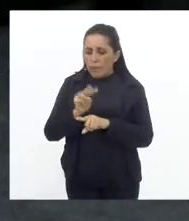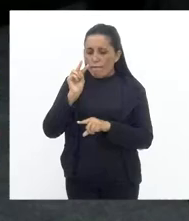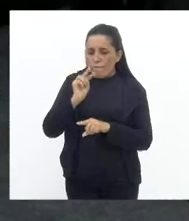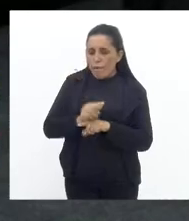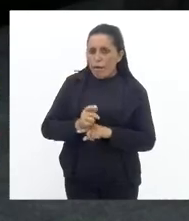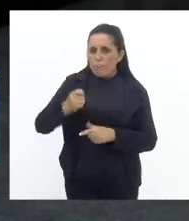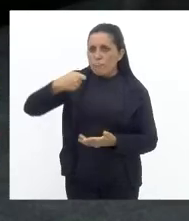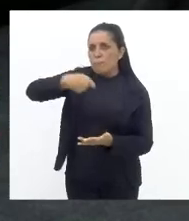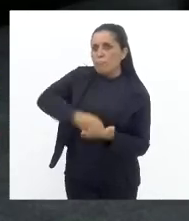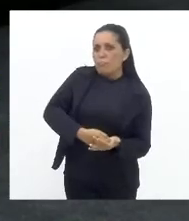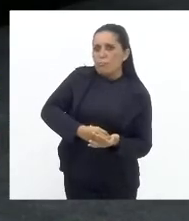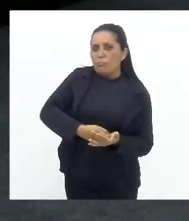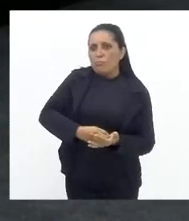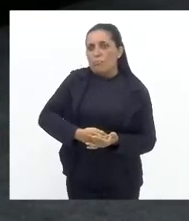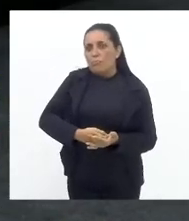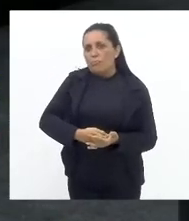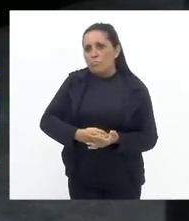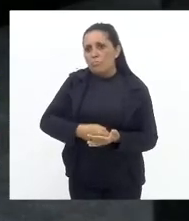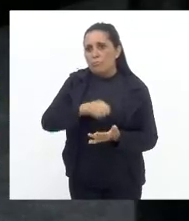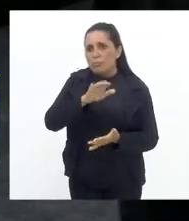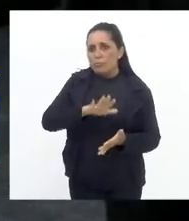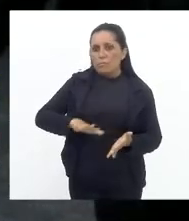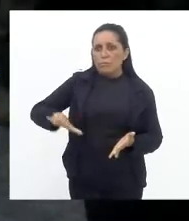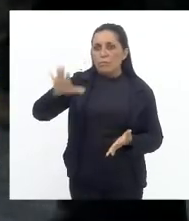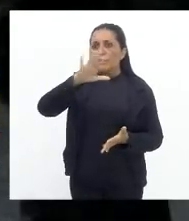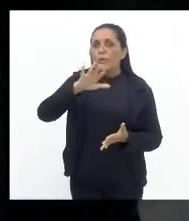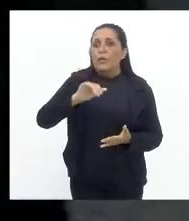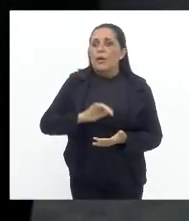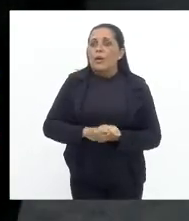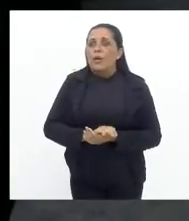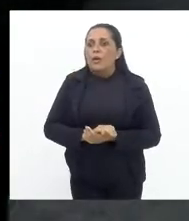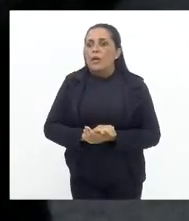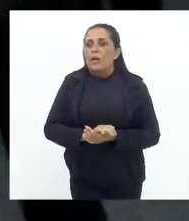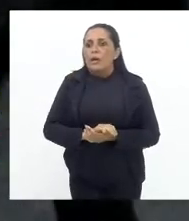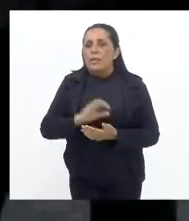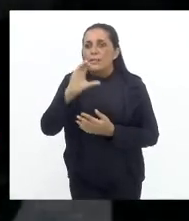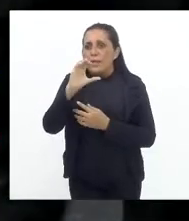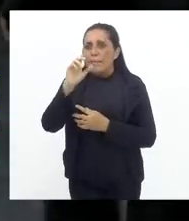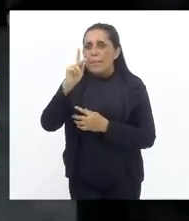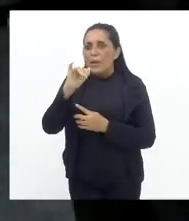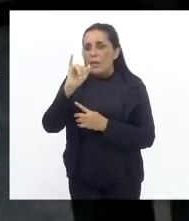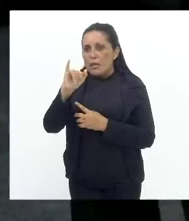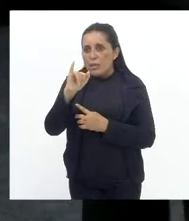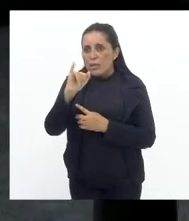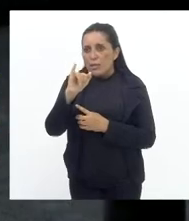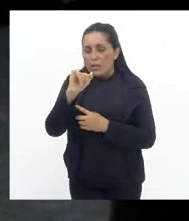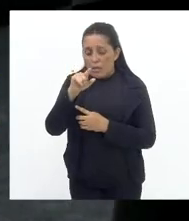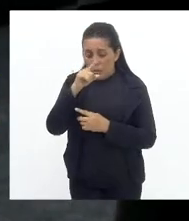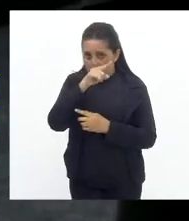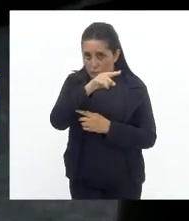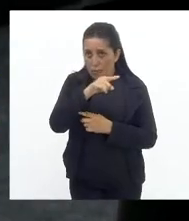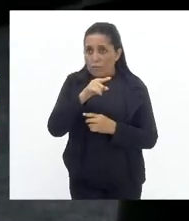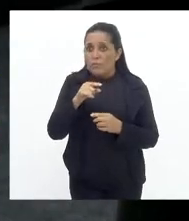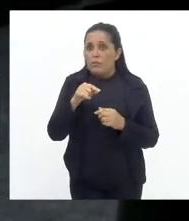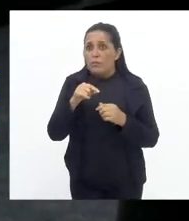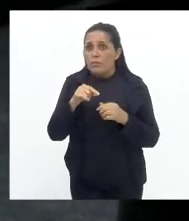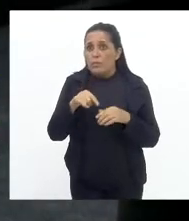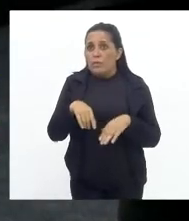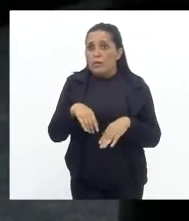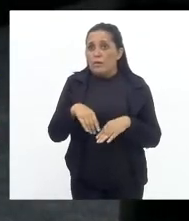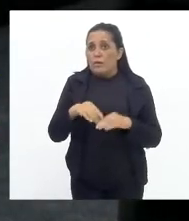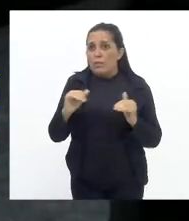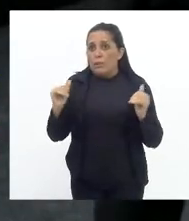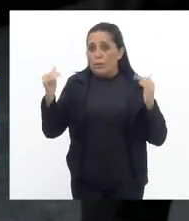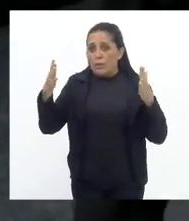Rigor a zona oeste eu devo dizer que essa CPI que sua excelência colocou aqui de